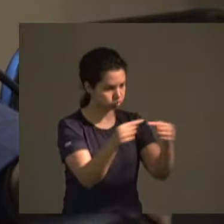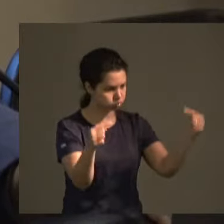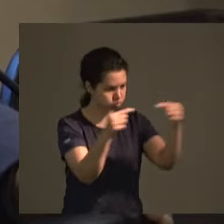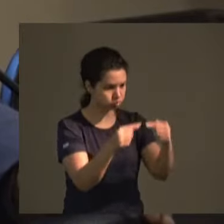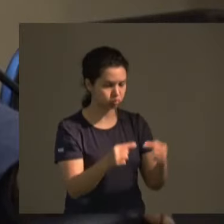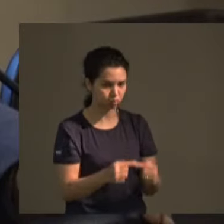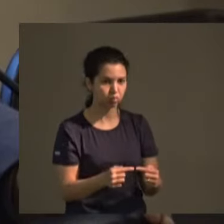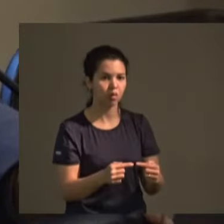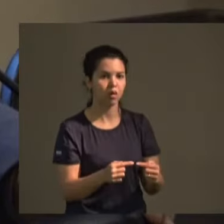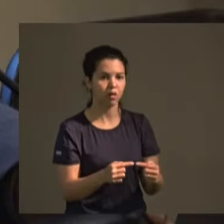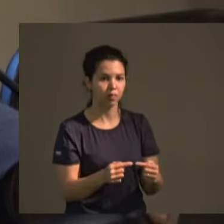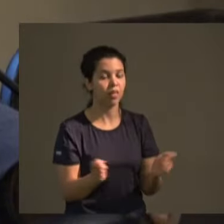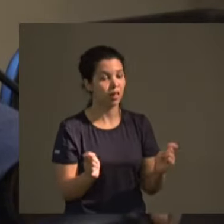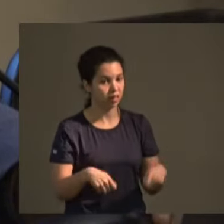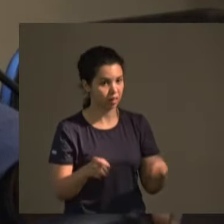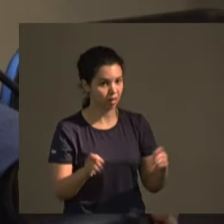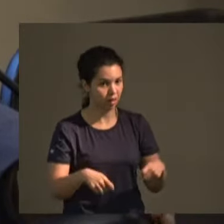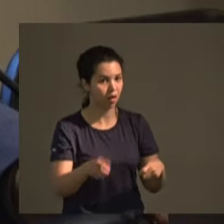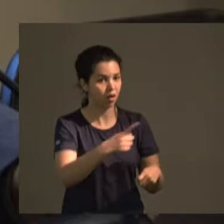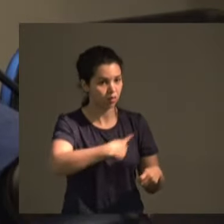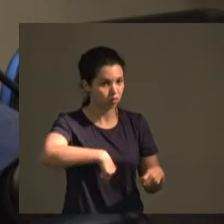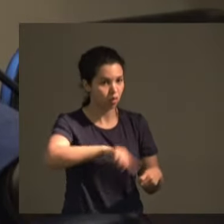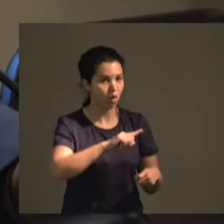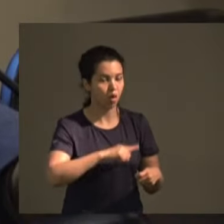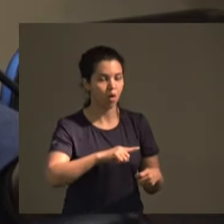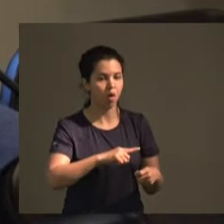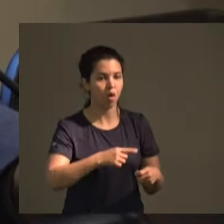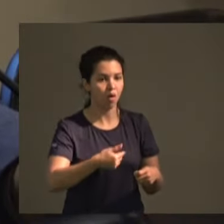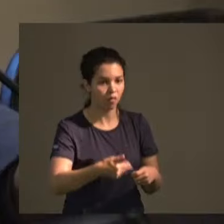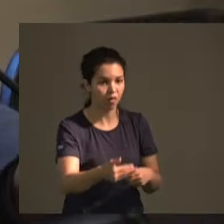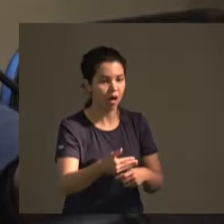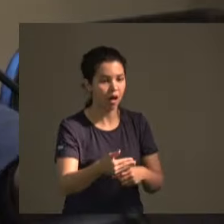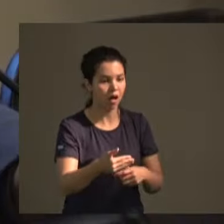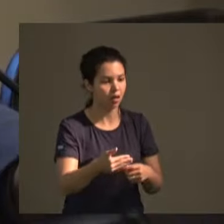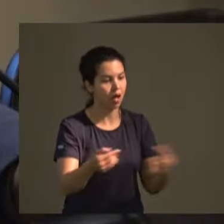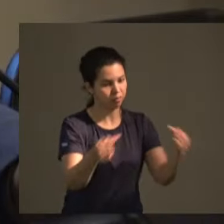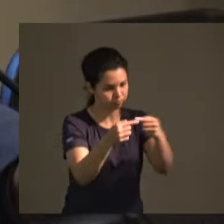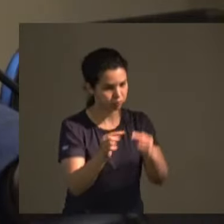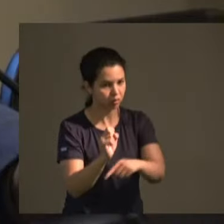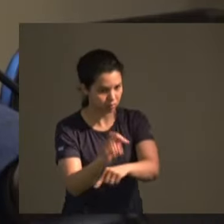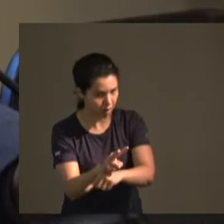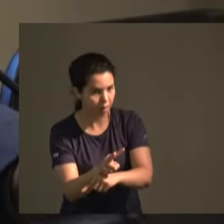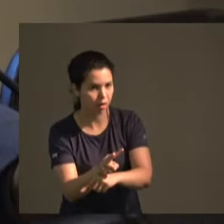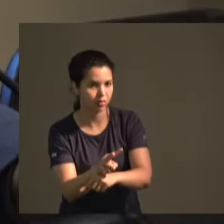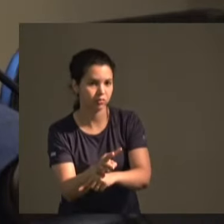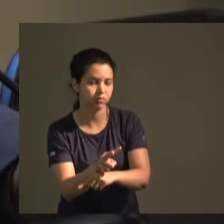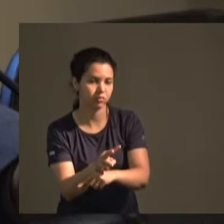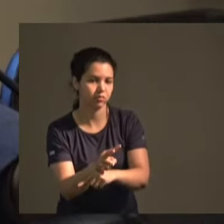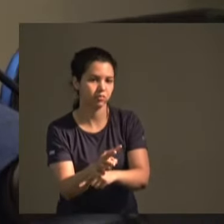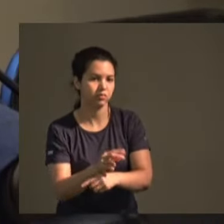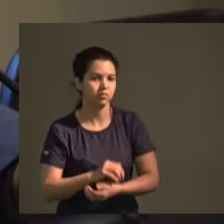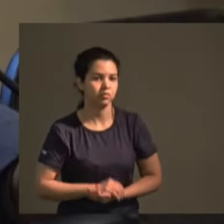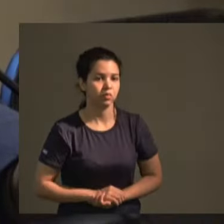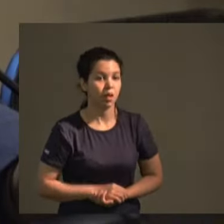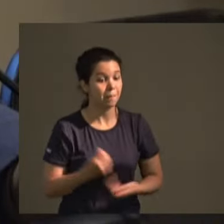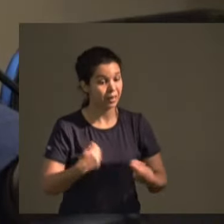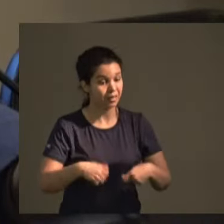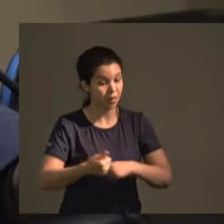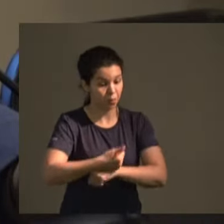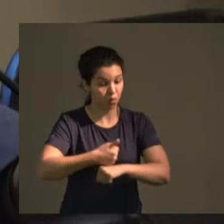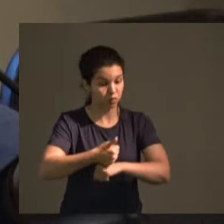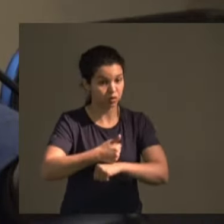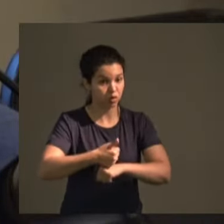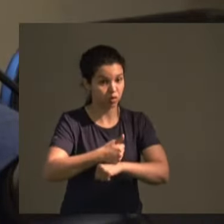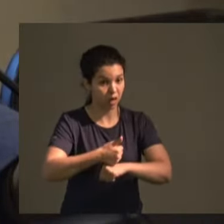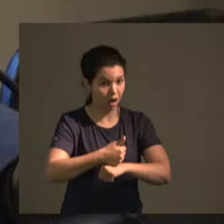poder começar a viabilizar esse emprego. Precisamos que esse profissional ele esteja dentro da